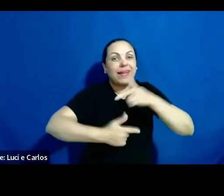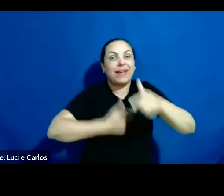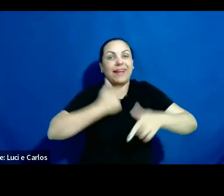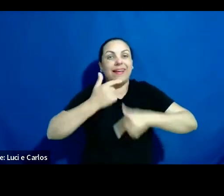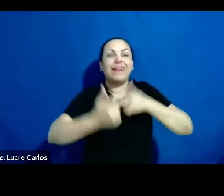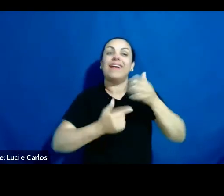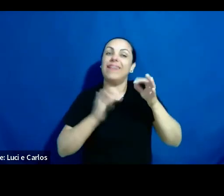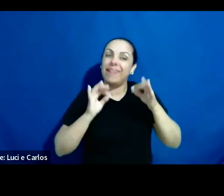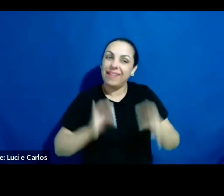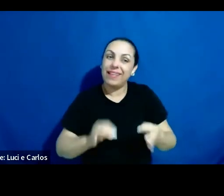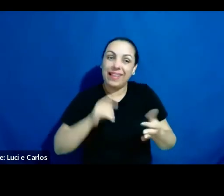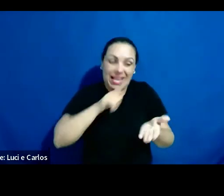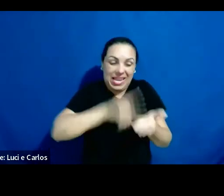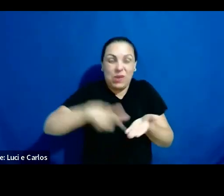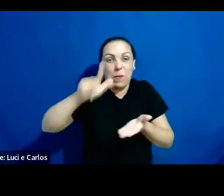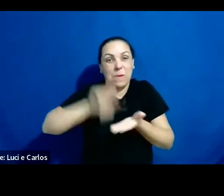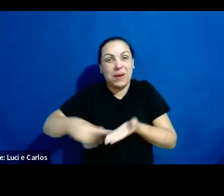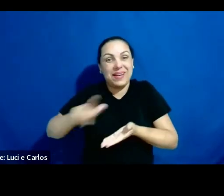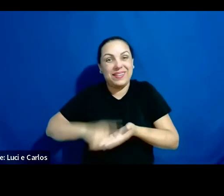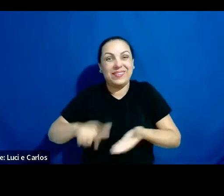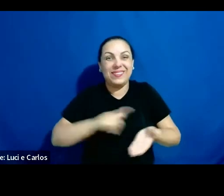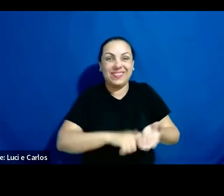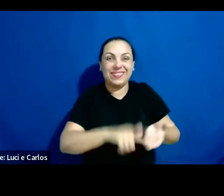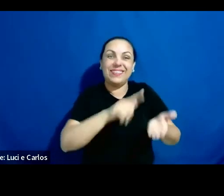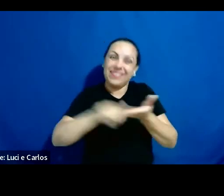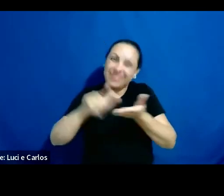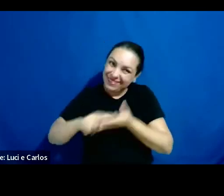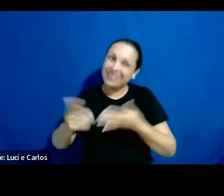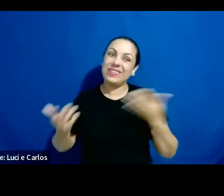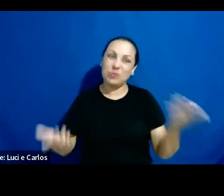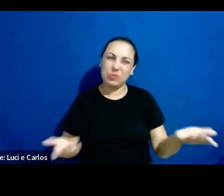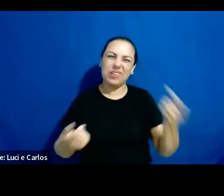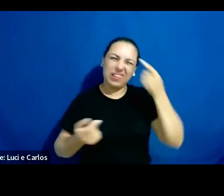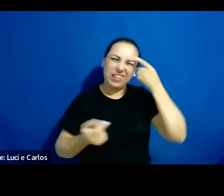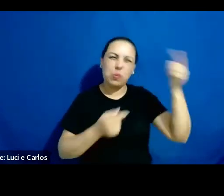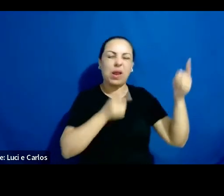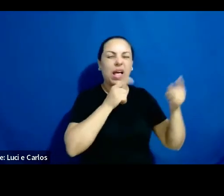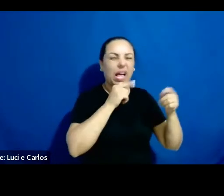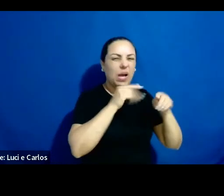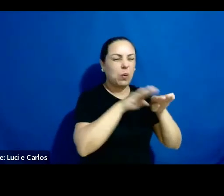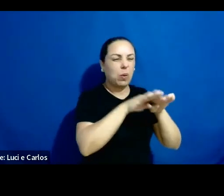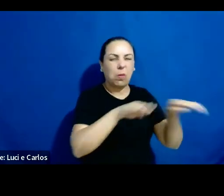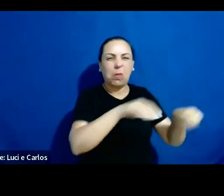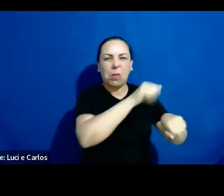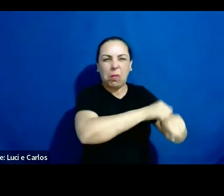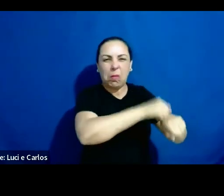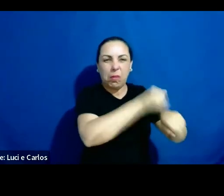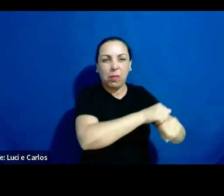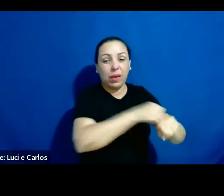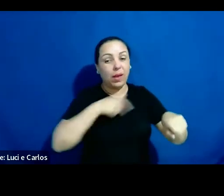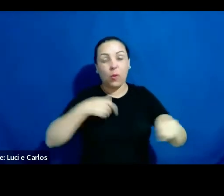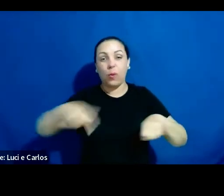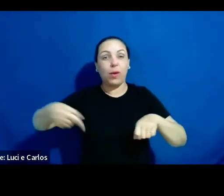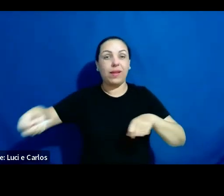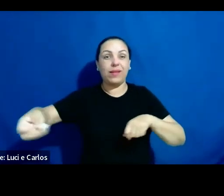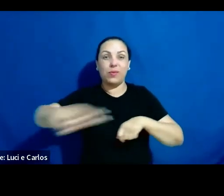ele está feliz da vida, ele está trocando a água velha pela água nova que está